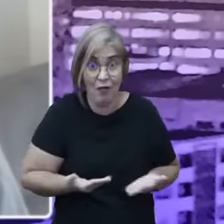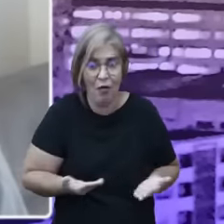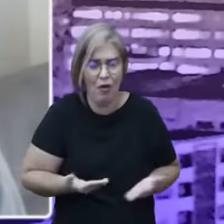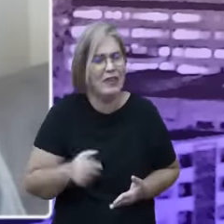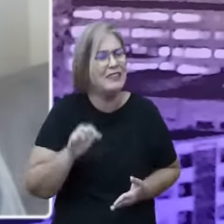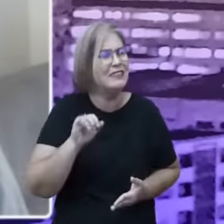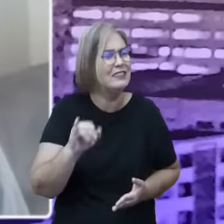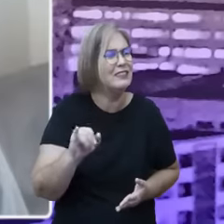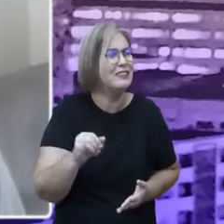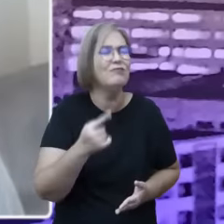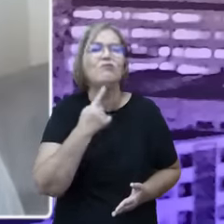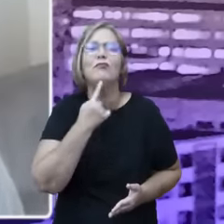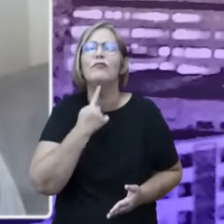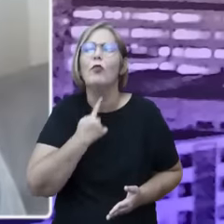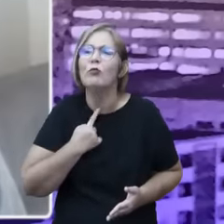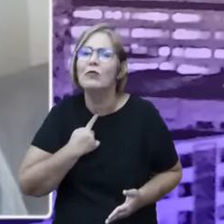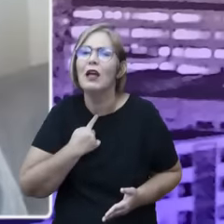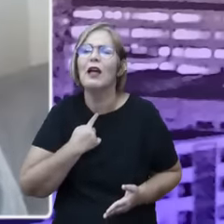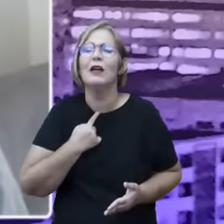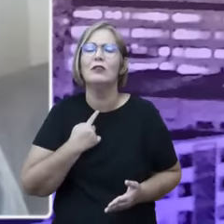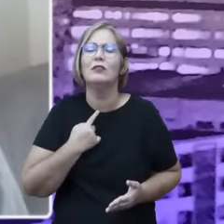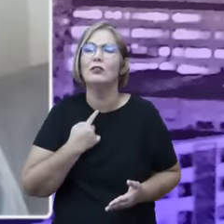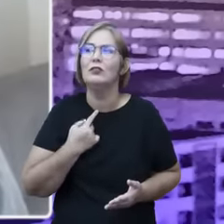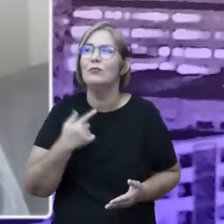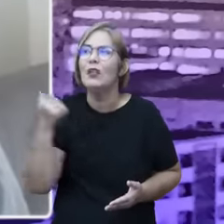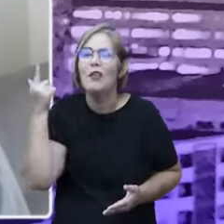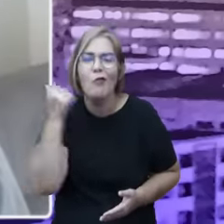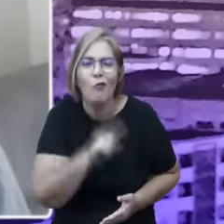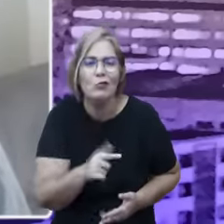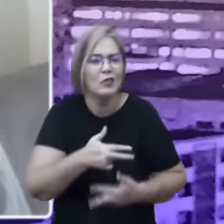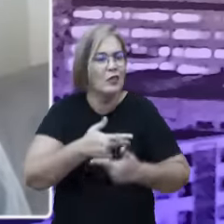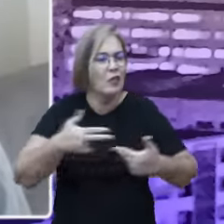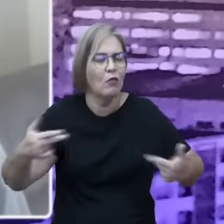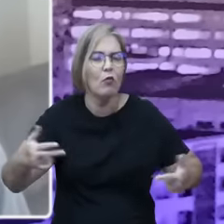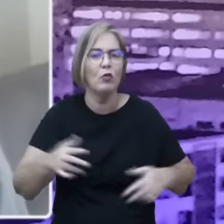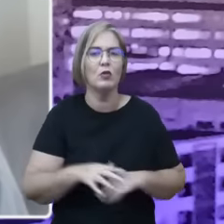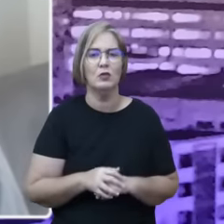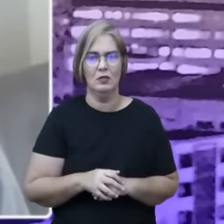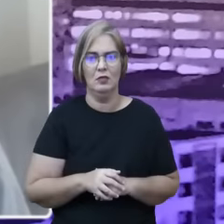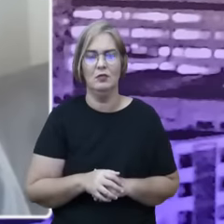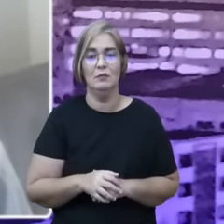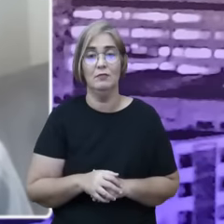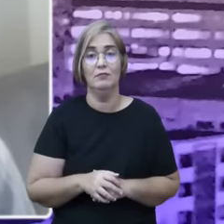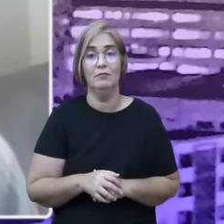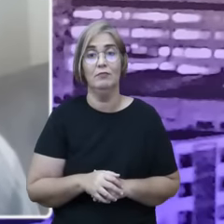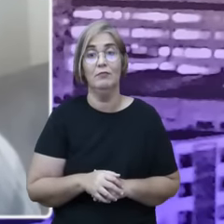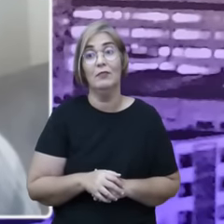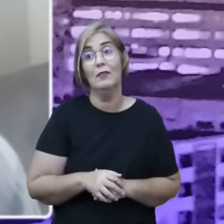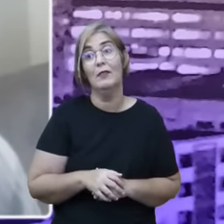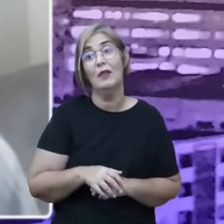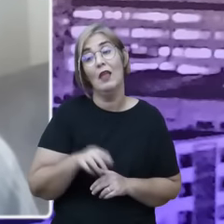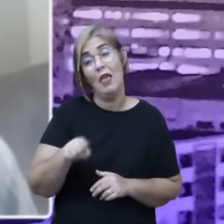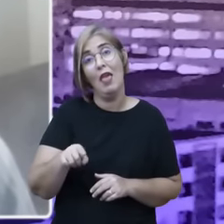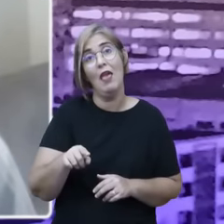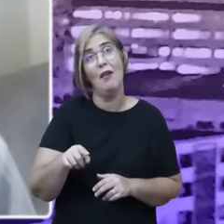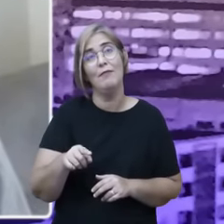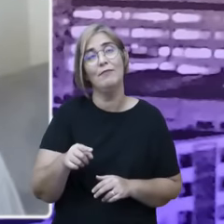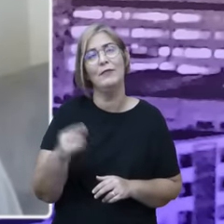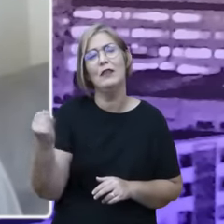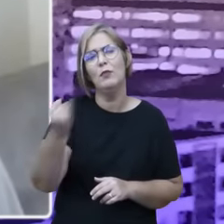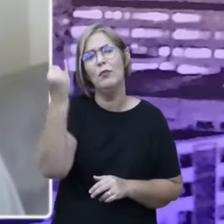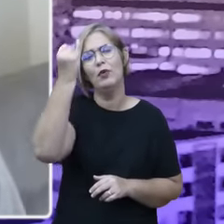pode desejar sempre e obter algumas vezes, esta qualquer coisa é a ternura humana.